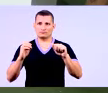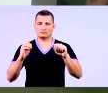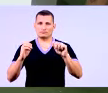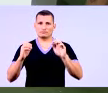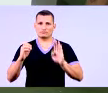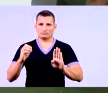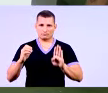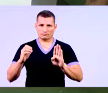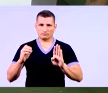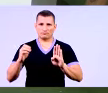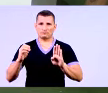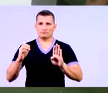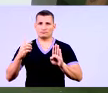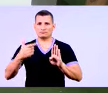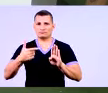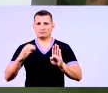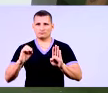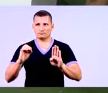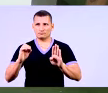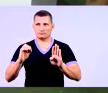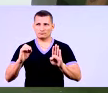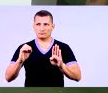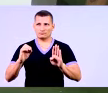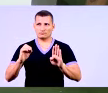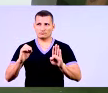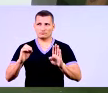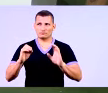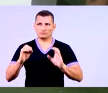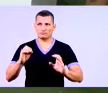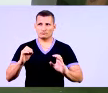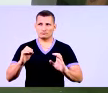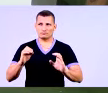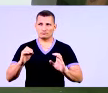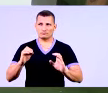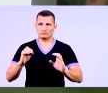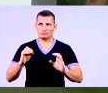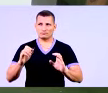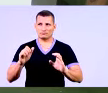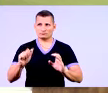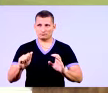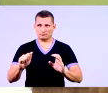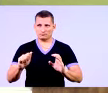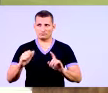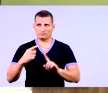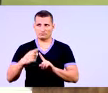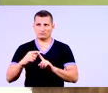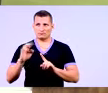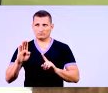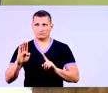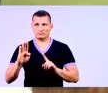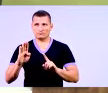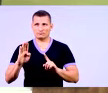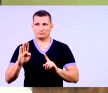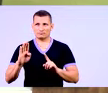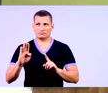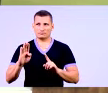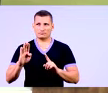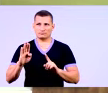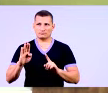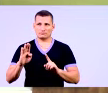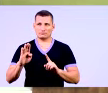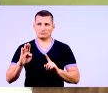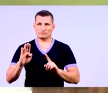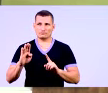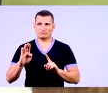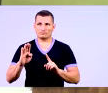o bebê recebe o valor 31 20 perdão 31 c recebe o valor de a + b observem só nesse momento que você recebe